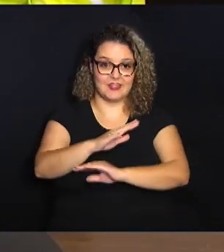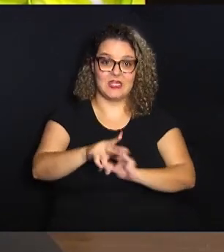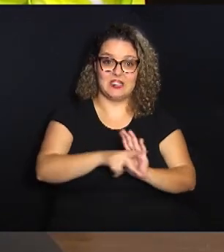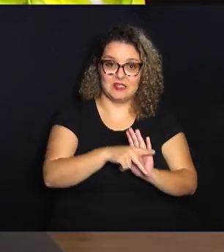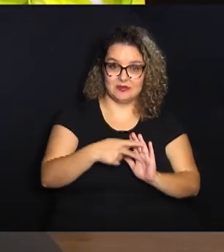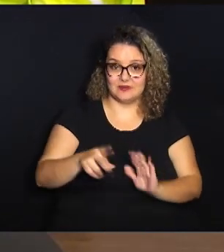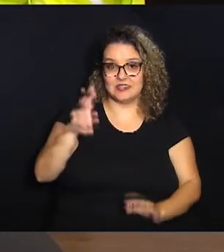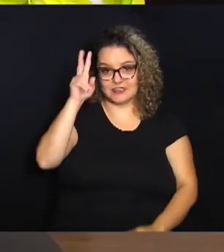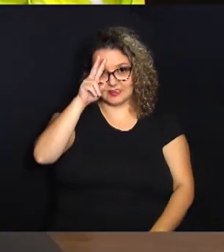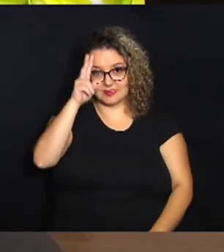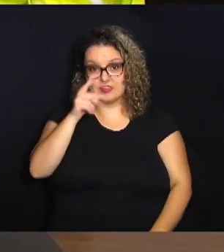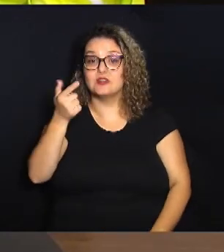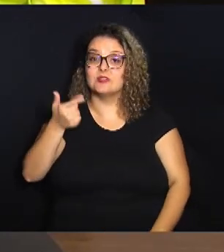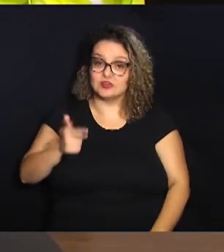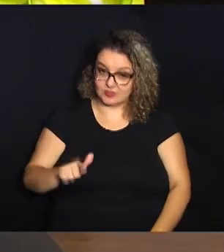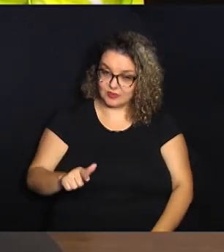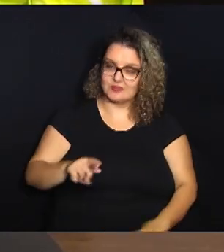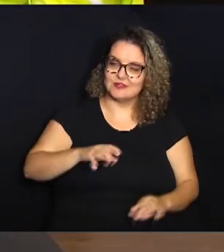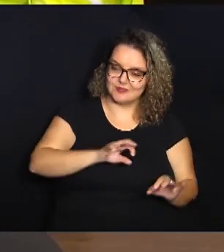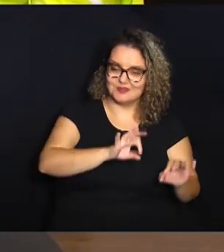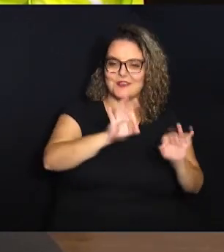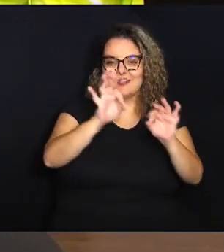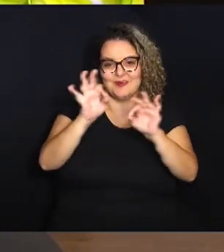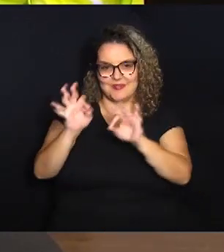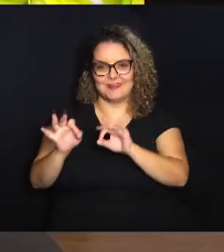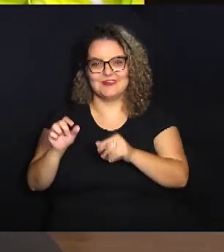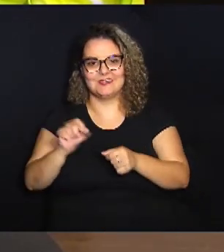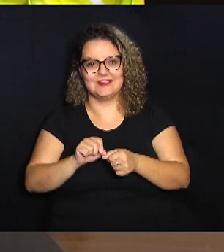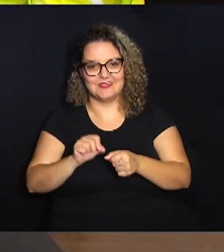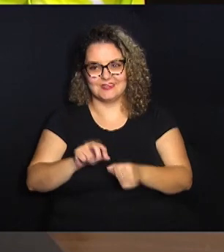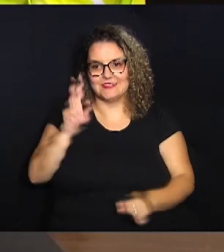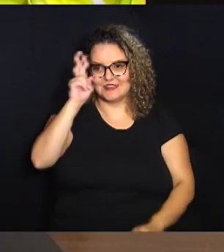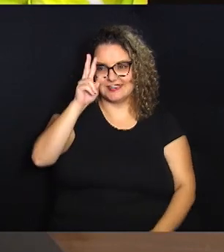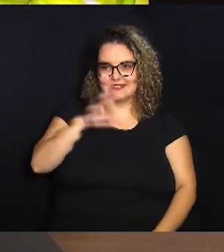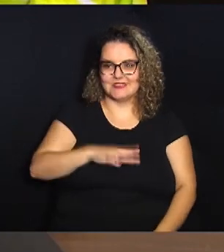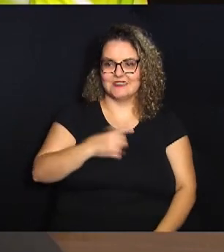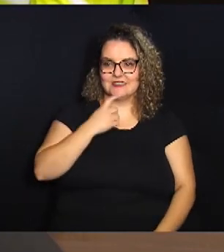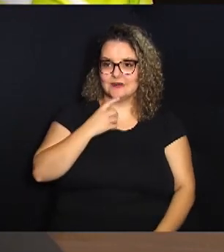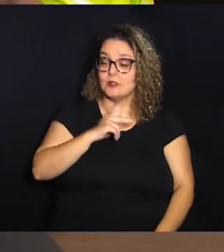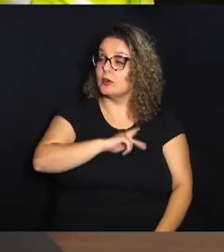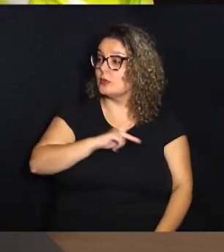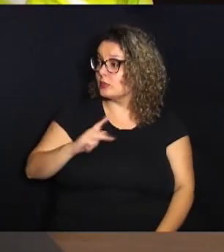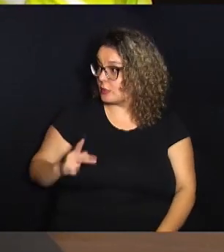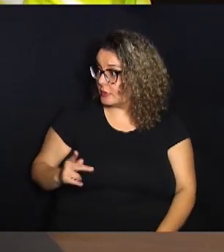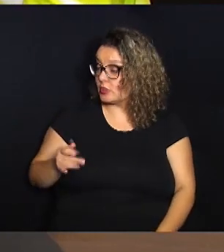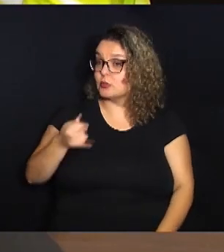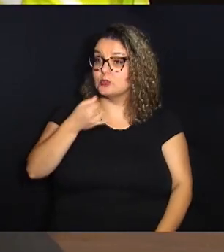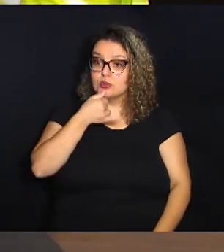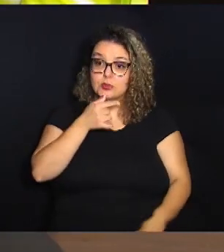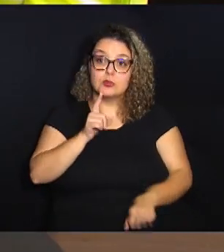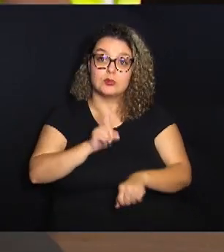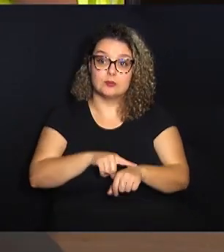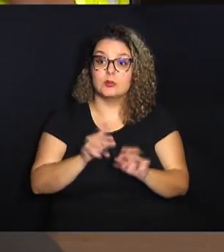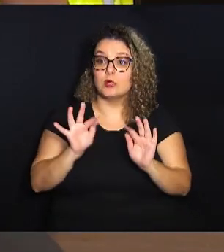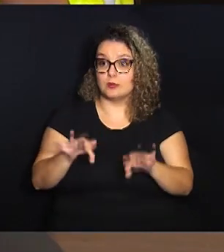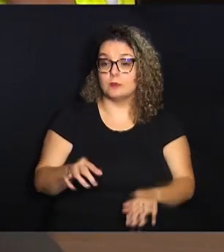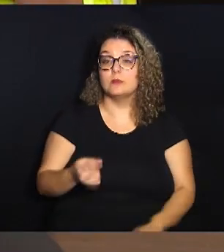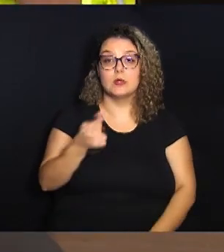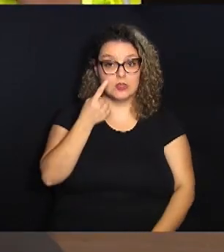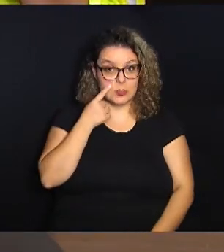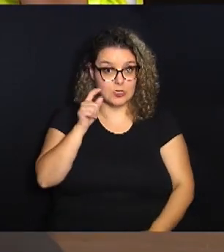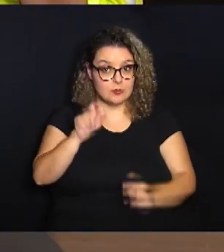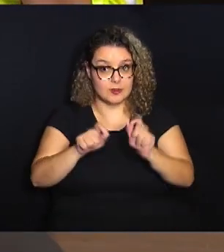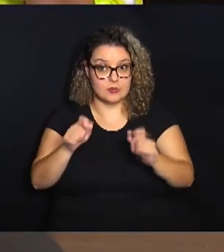da história, continua acompanhando e fazendo a história de Campinas. Presidente, infelizmente o nosso tempo acabou, mas olha,